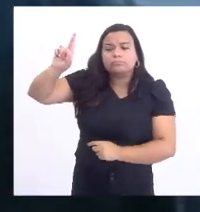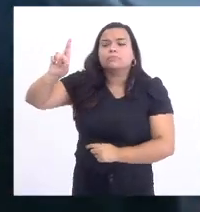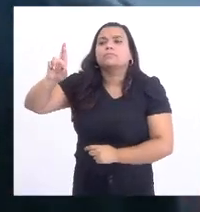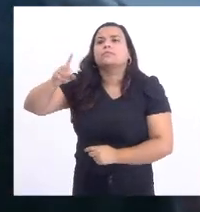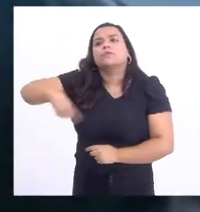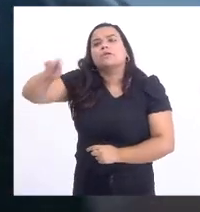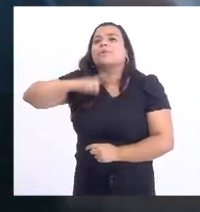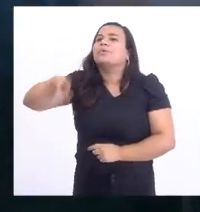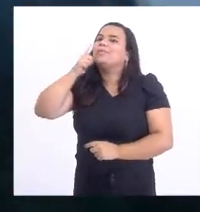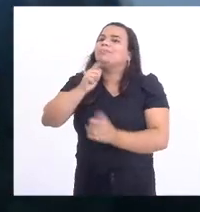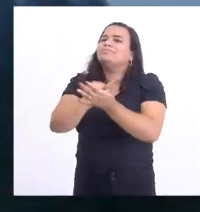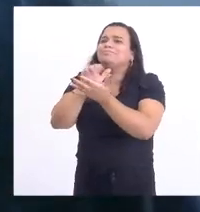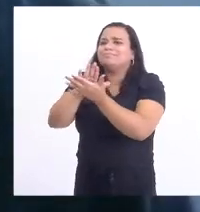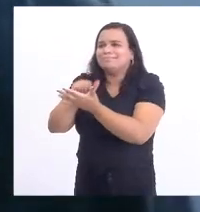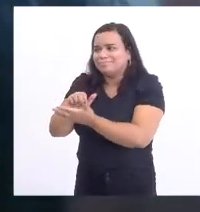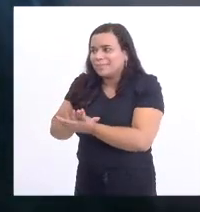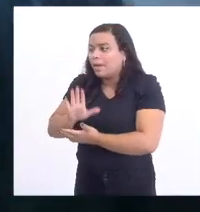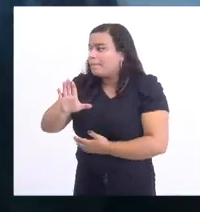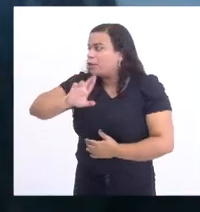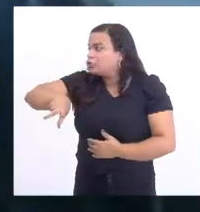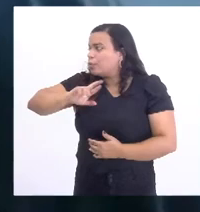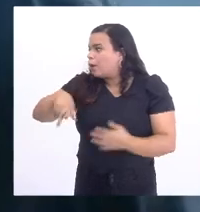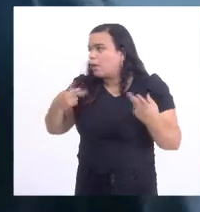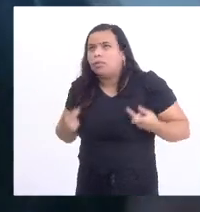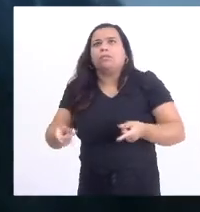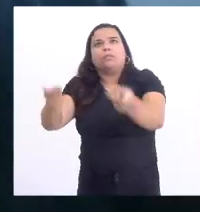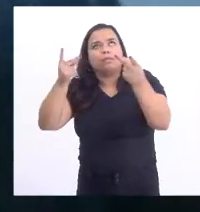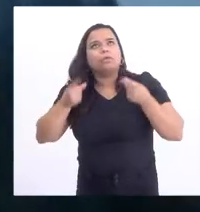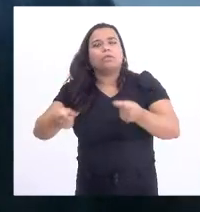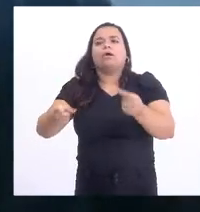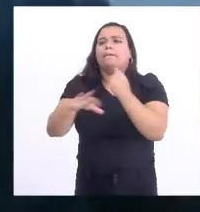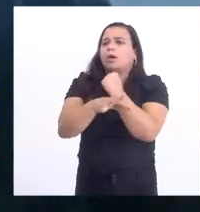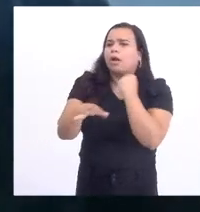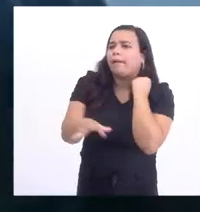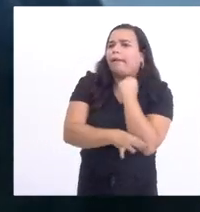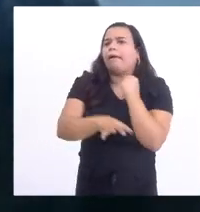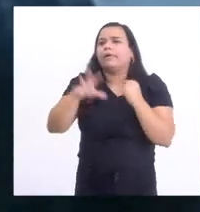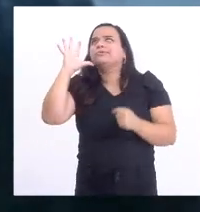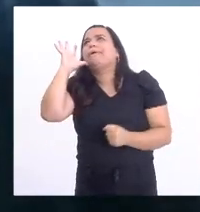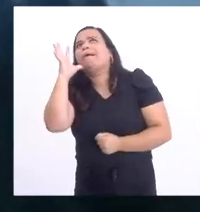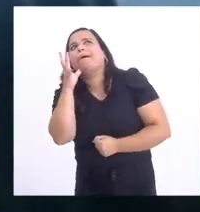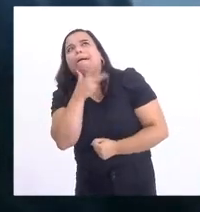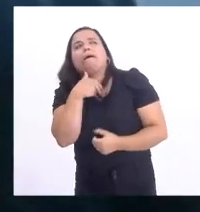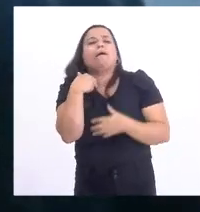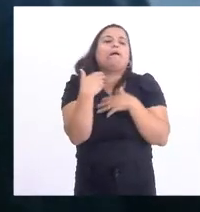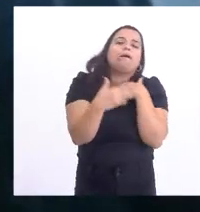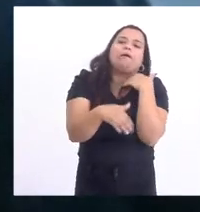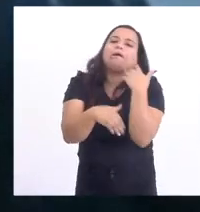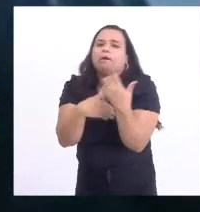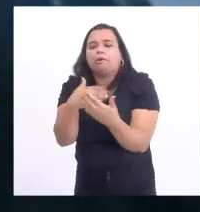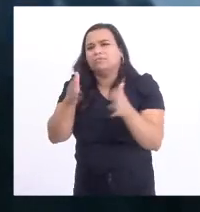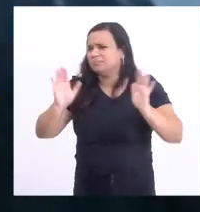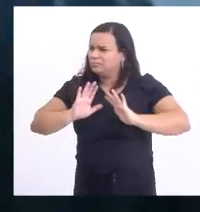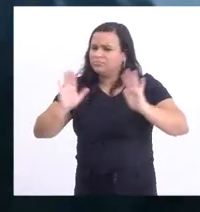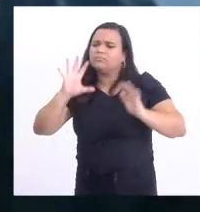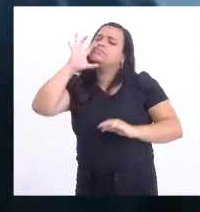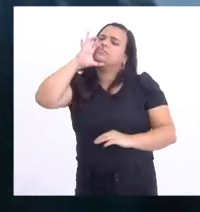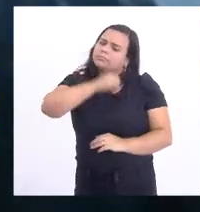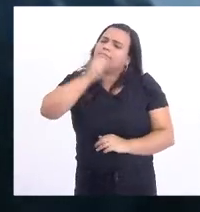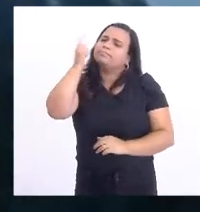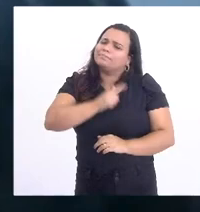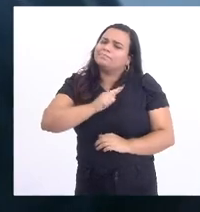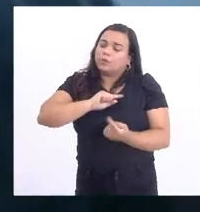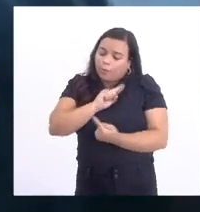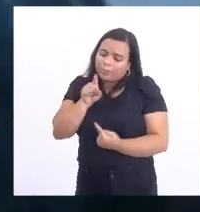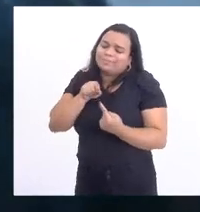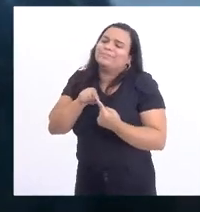uma coisa sem fim, burocrática, consumidora de energia. Então, esse é o sentido do